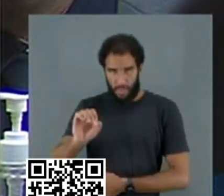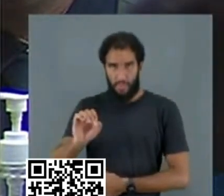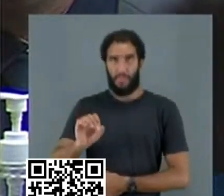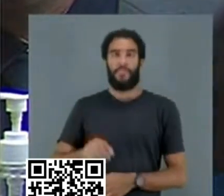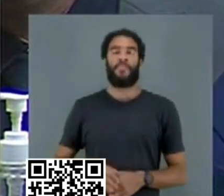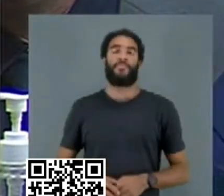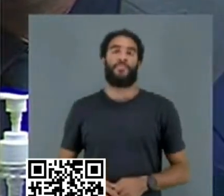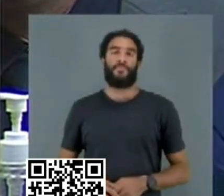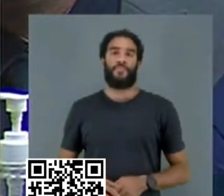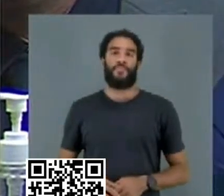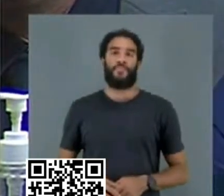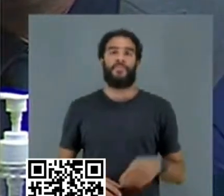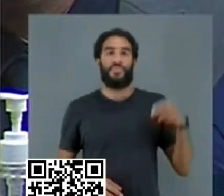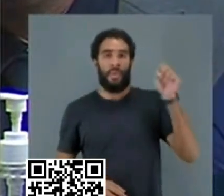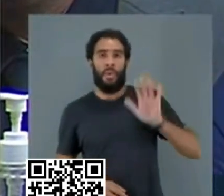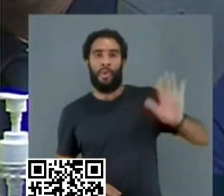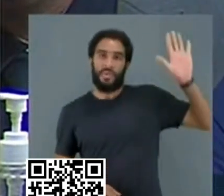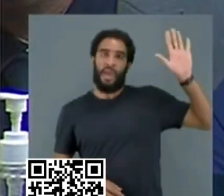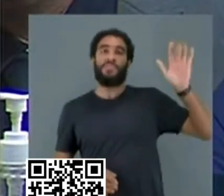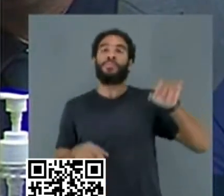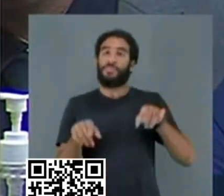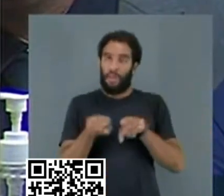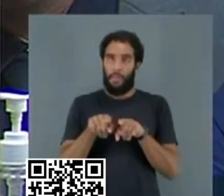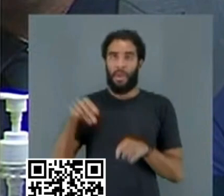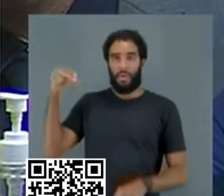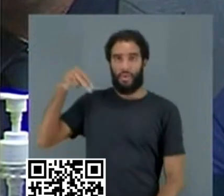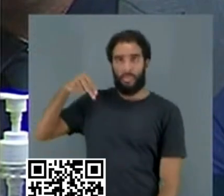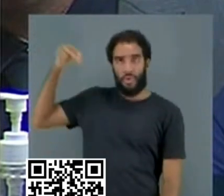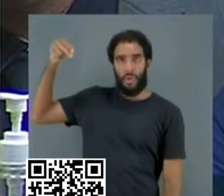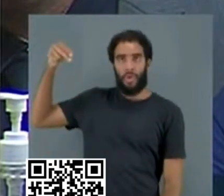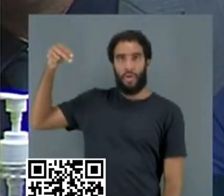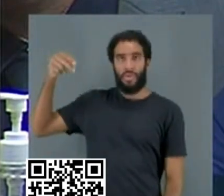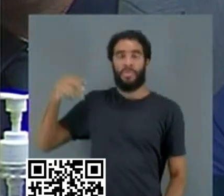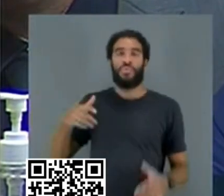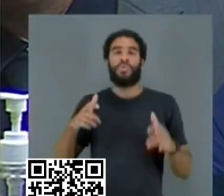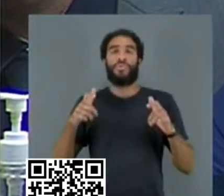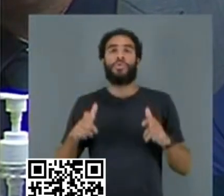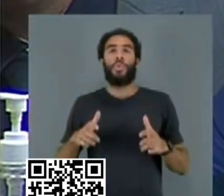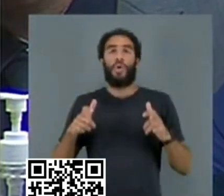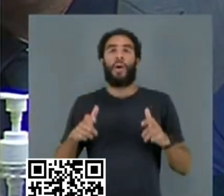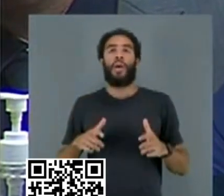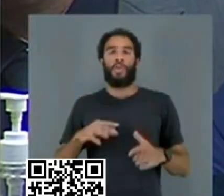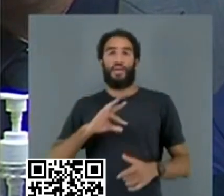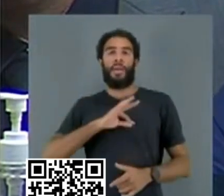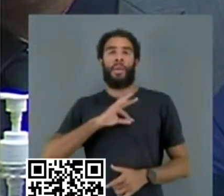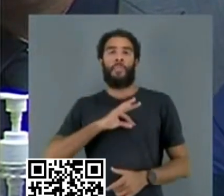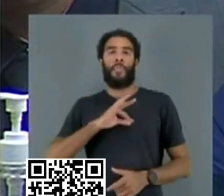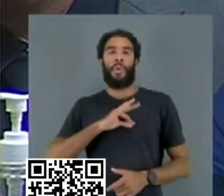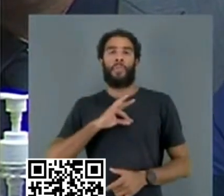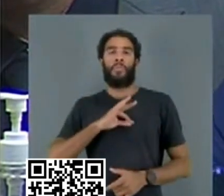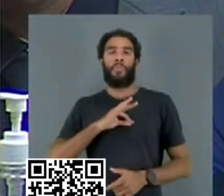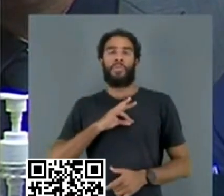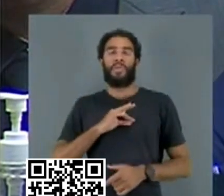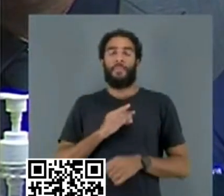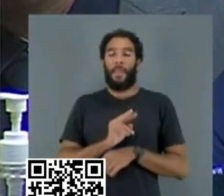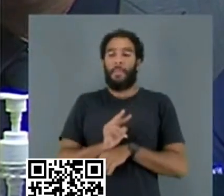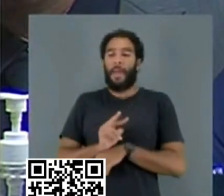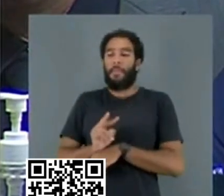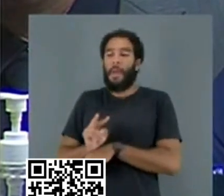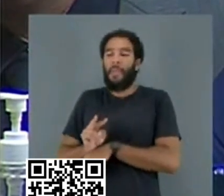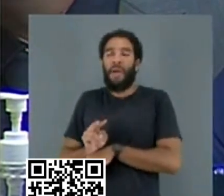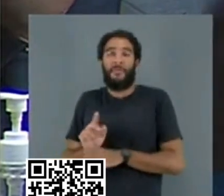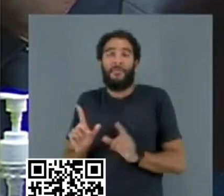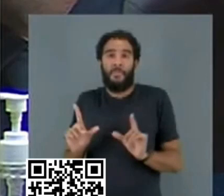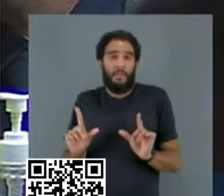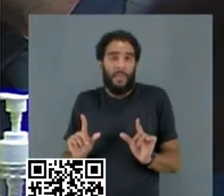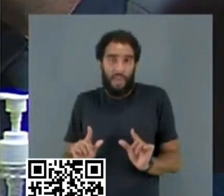junto com o Norte, foi os locais que a polícia menos realizou fiscalização. Onde